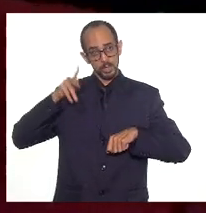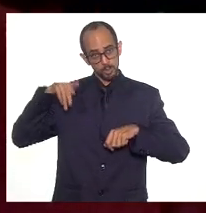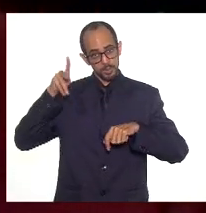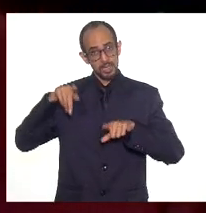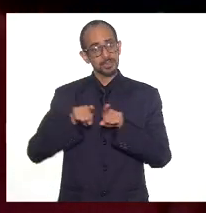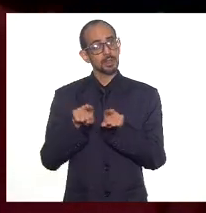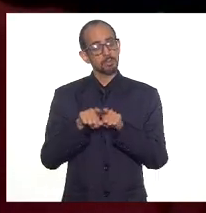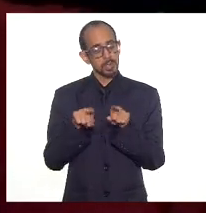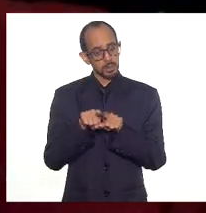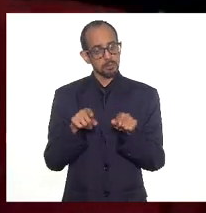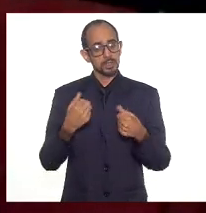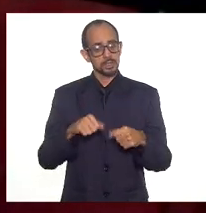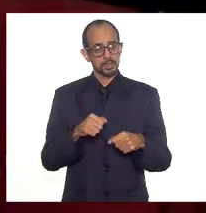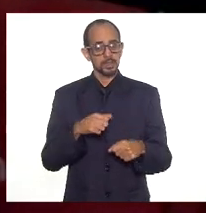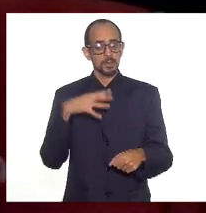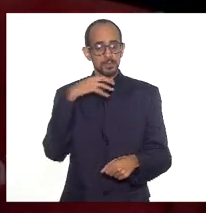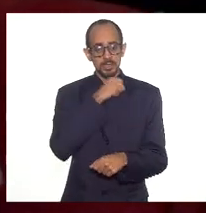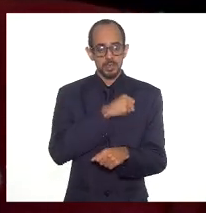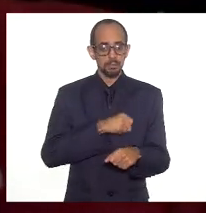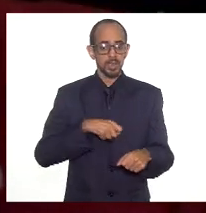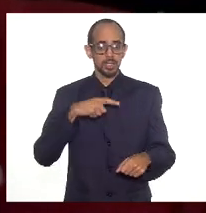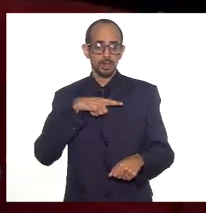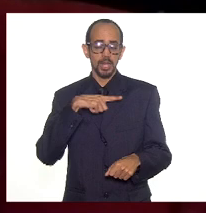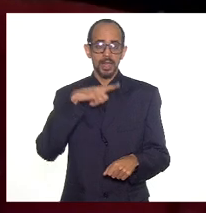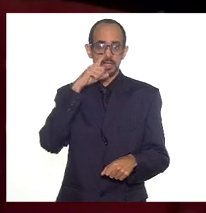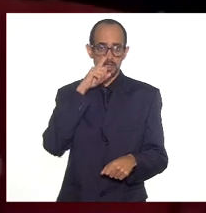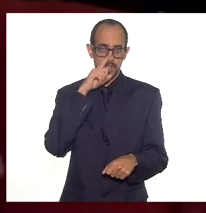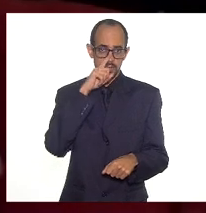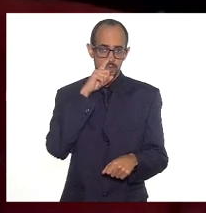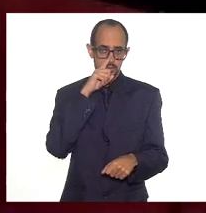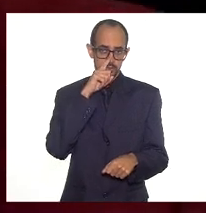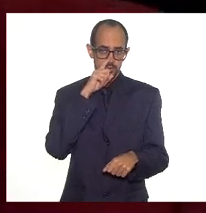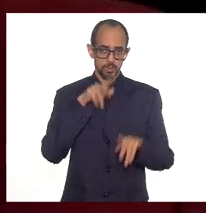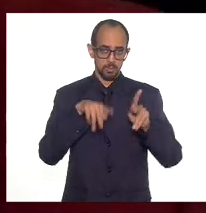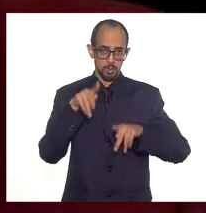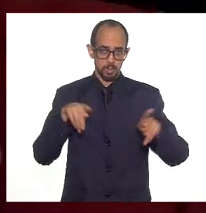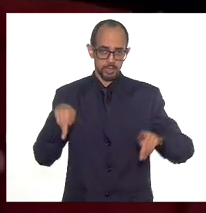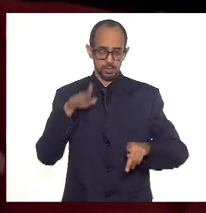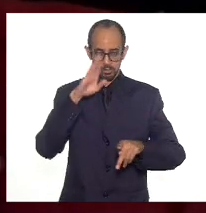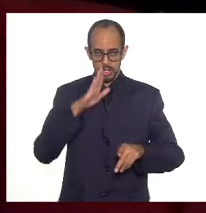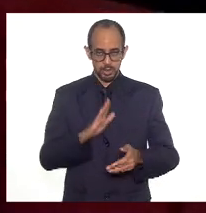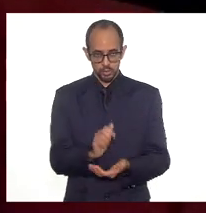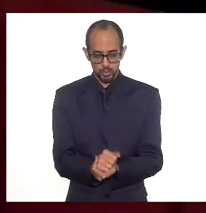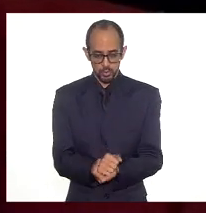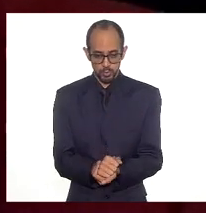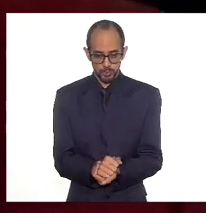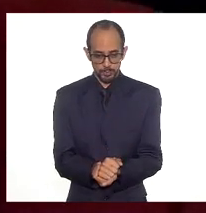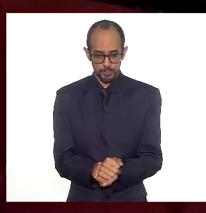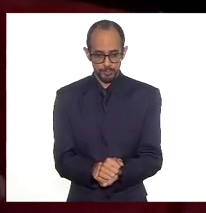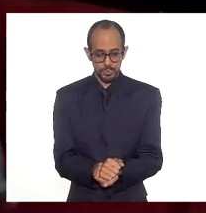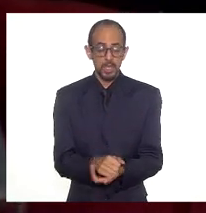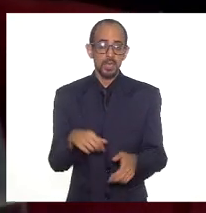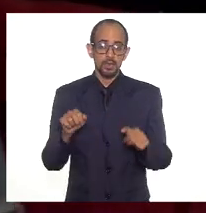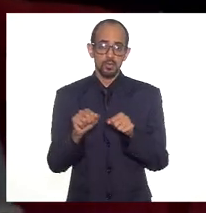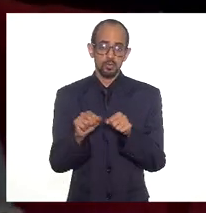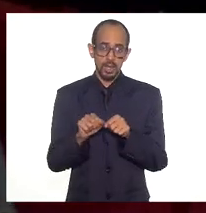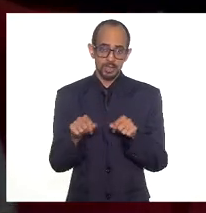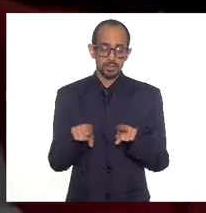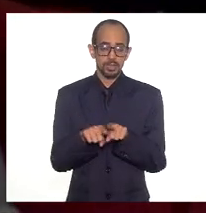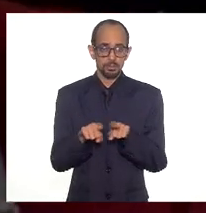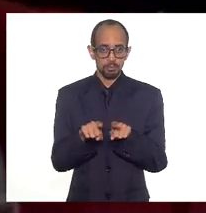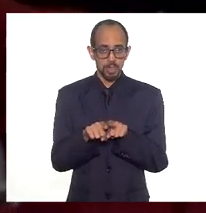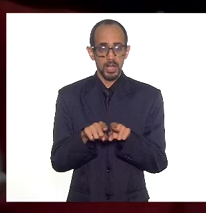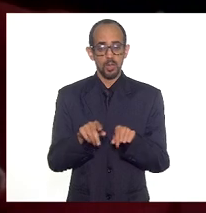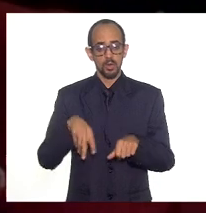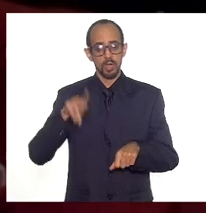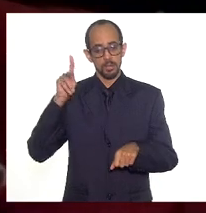houve um investimento muito grande do povo brasileiro, né? E, com isso, cabe à Petrobras perceber que, por mais